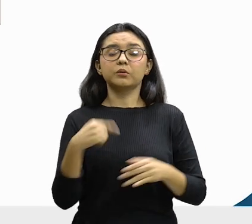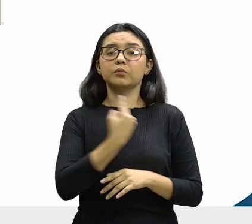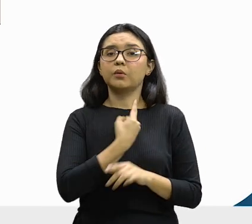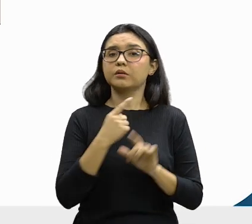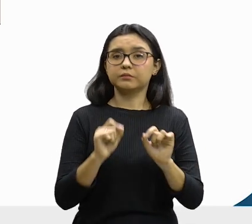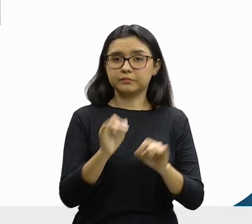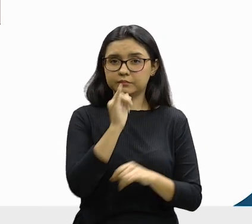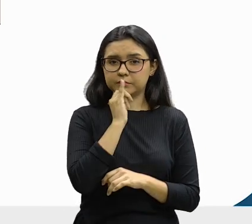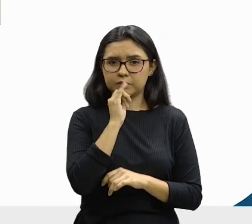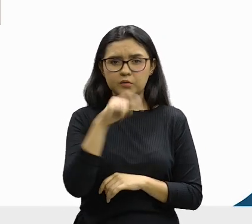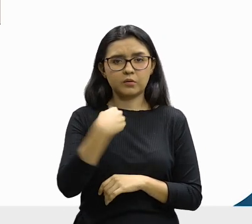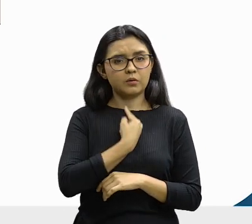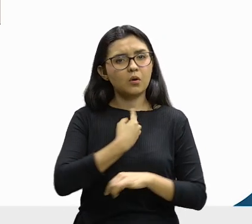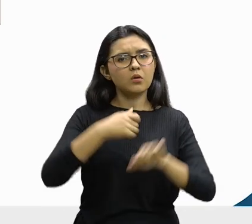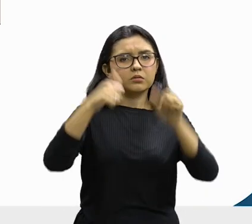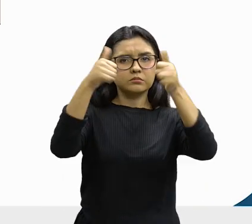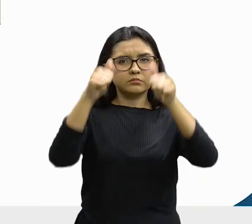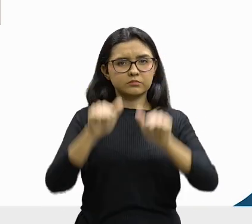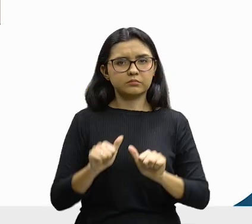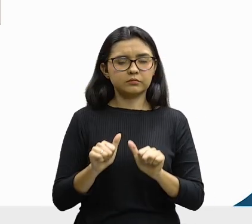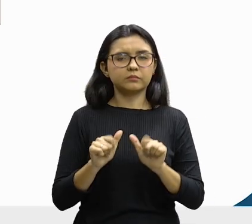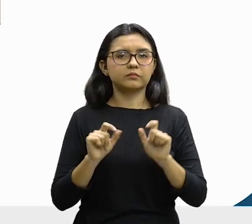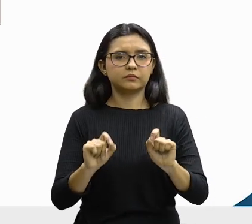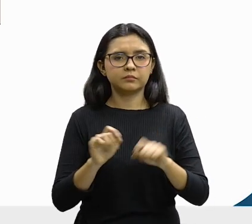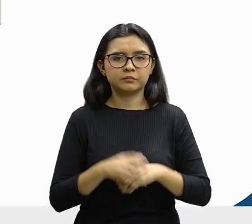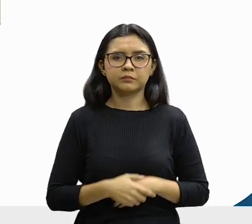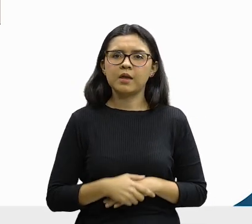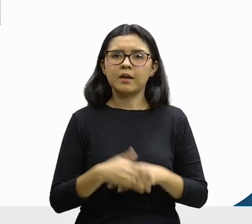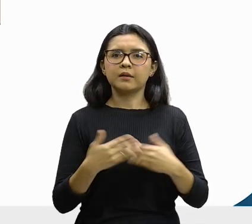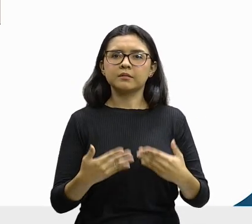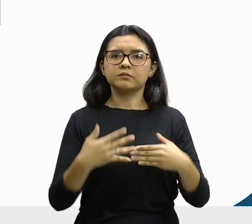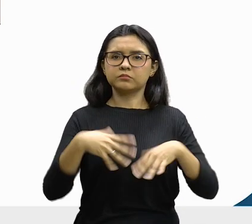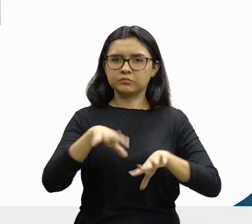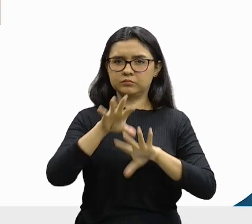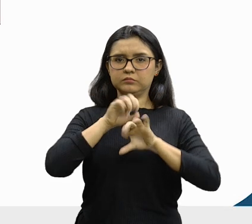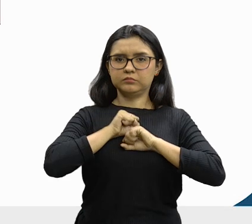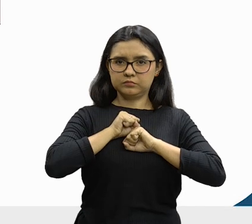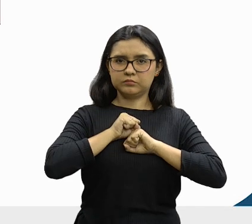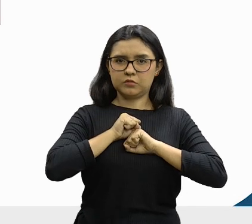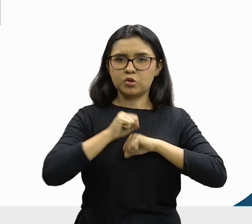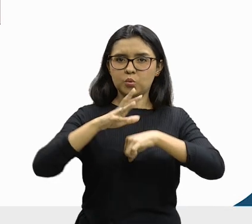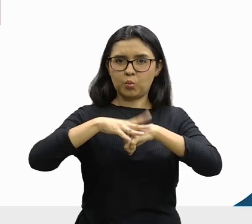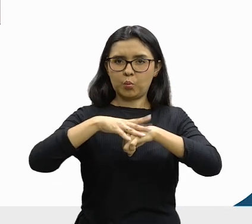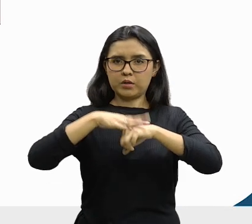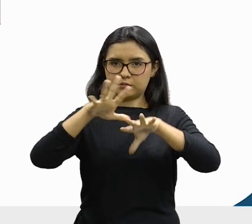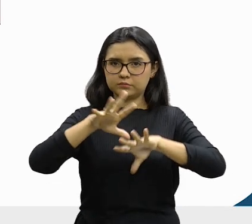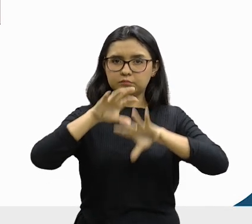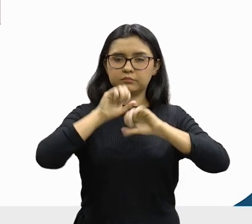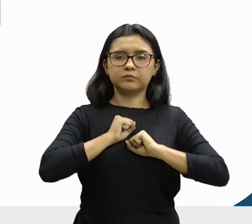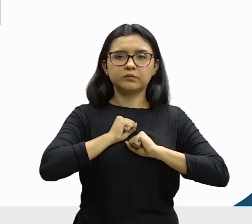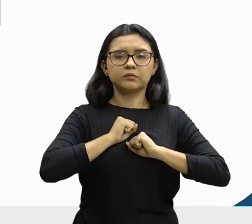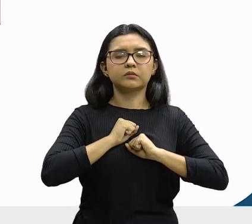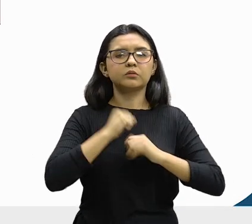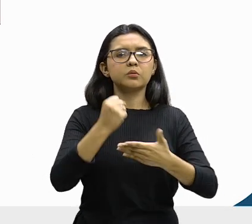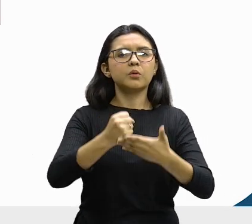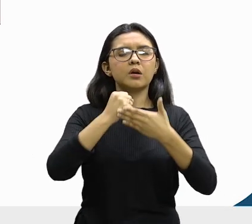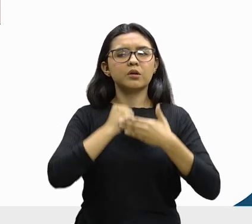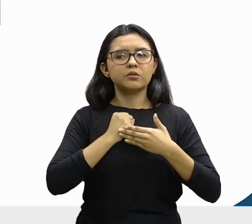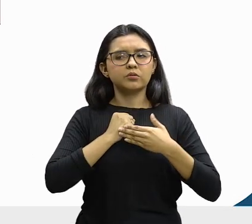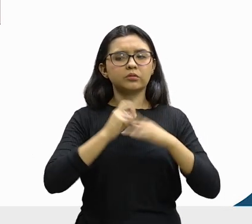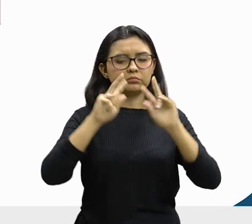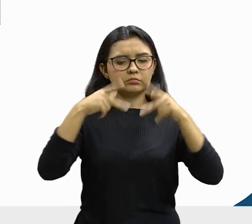quando analisamos esse processo infeccioso da doença, ajuda a fazer um